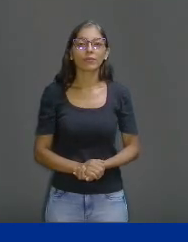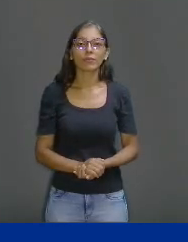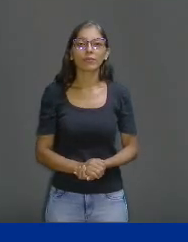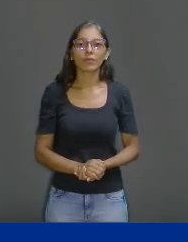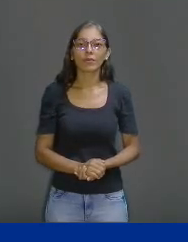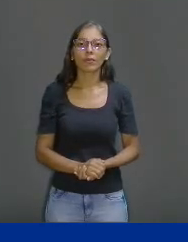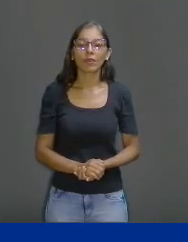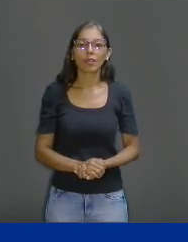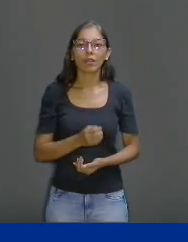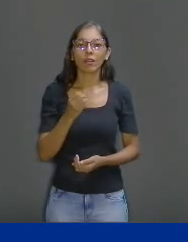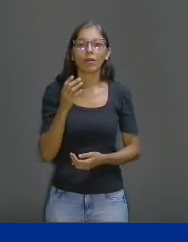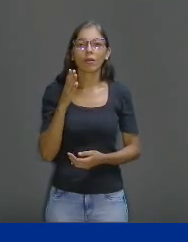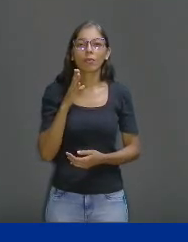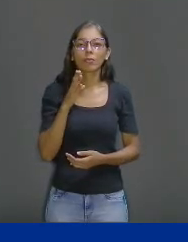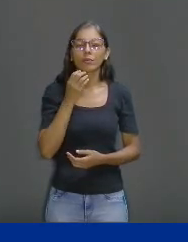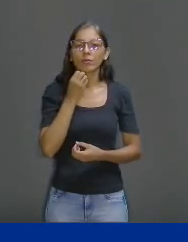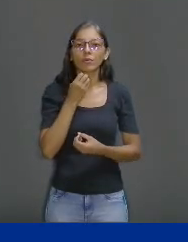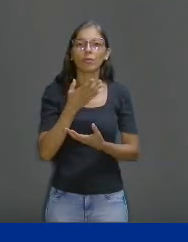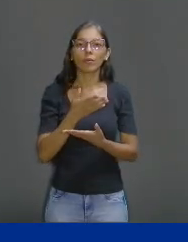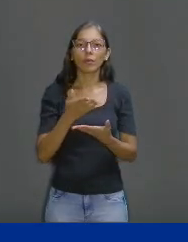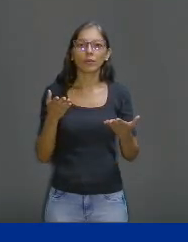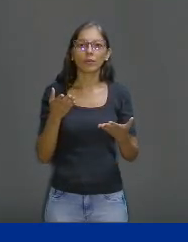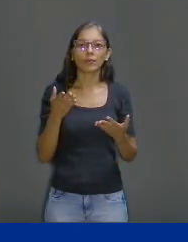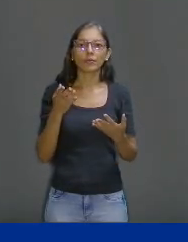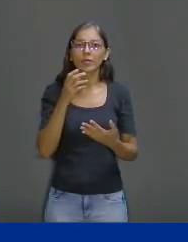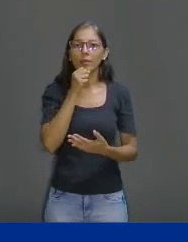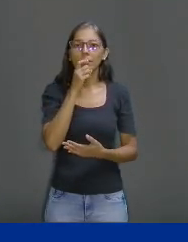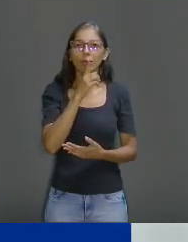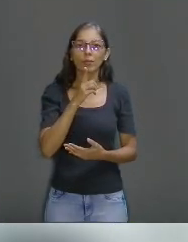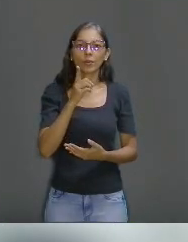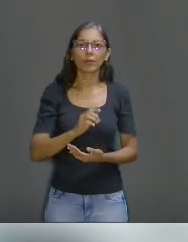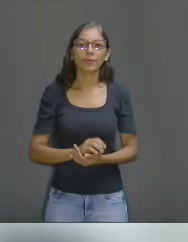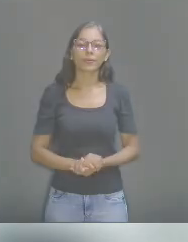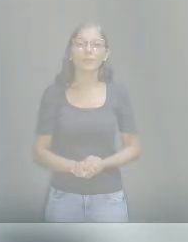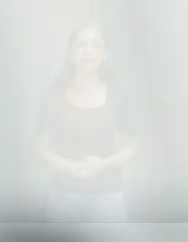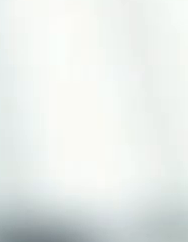um ótimo final de semana. Recording stop.